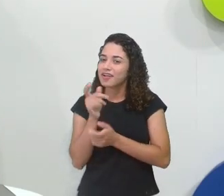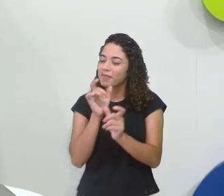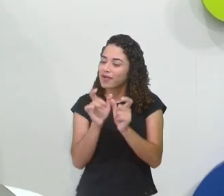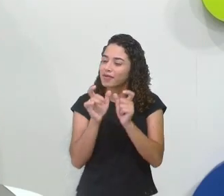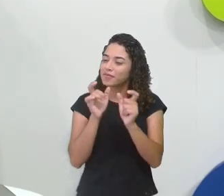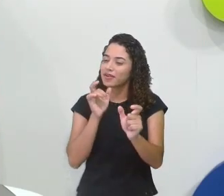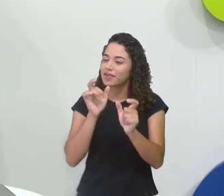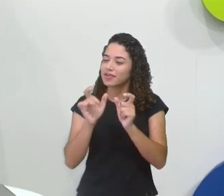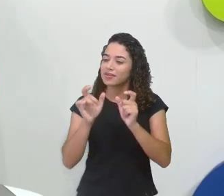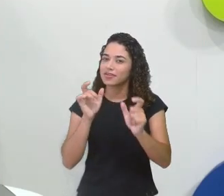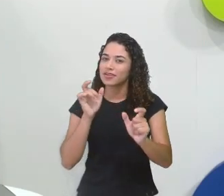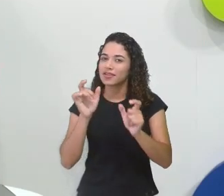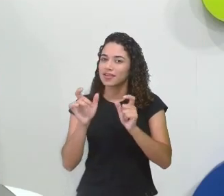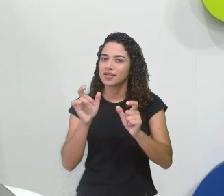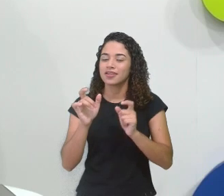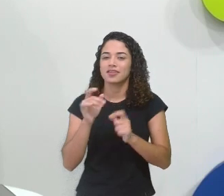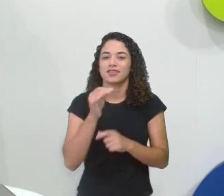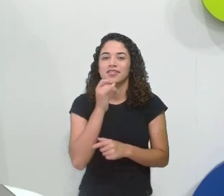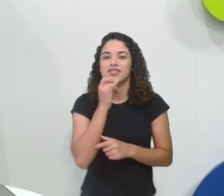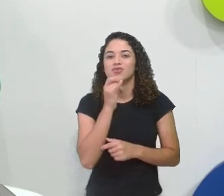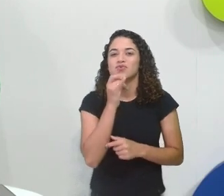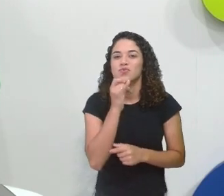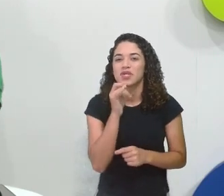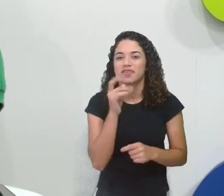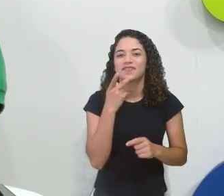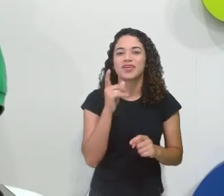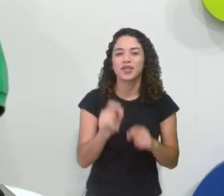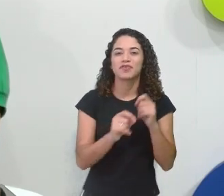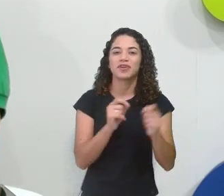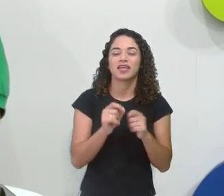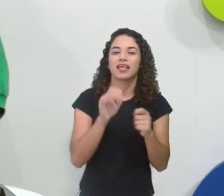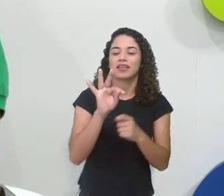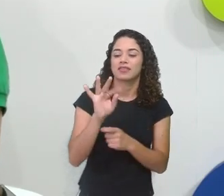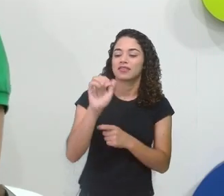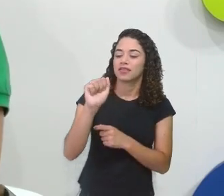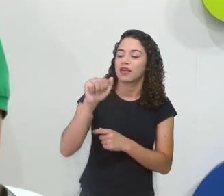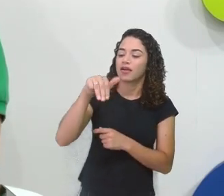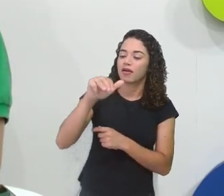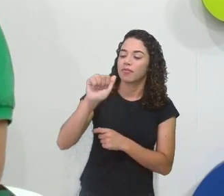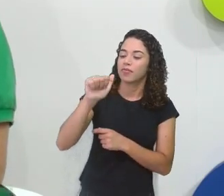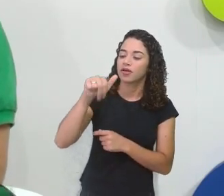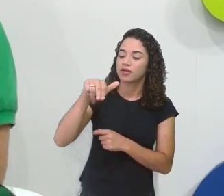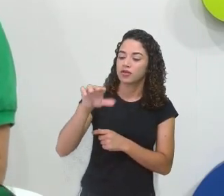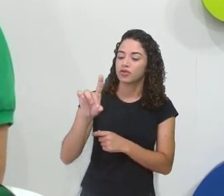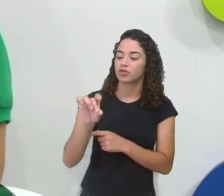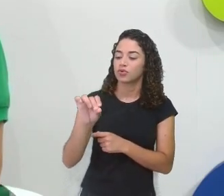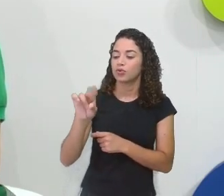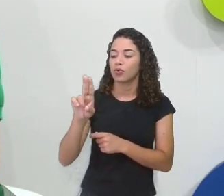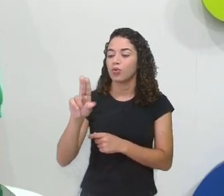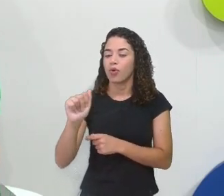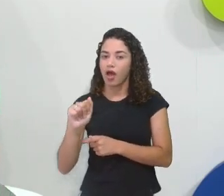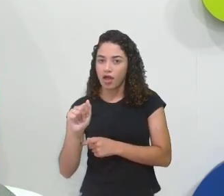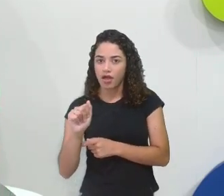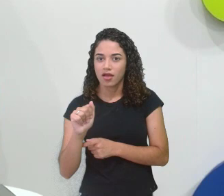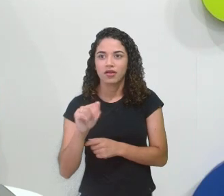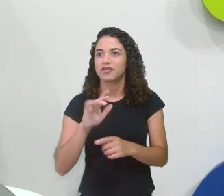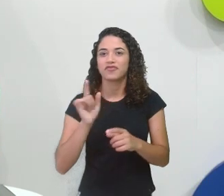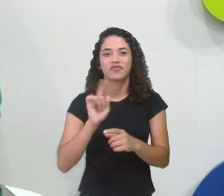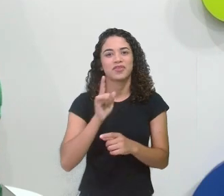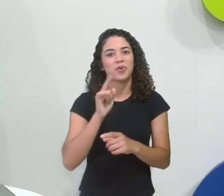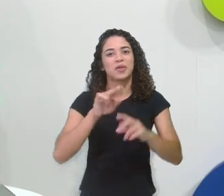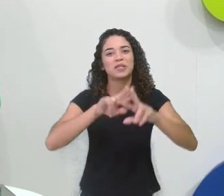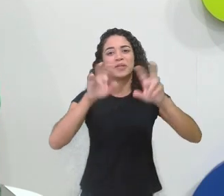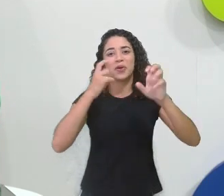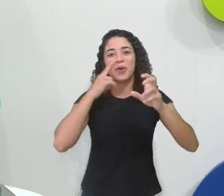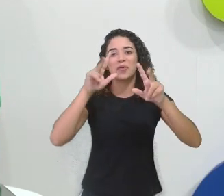ele chamava o tamanduá de tamanho do ar. Eu disse, mamãe, que legal. Olha o tamanho do ar. Toda vez ele se referia assim,